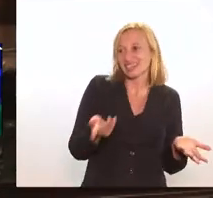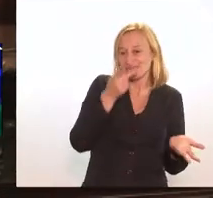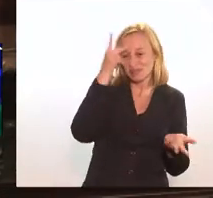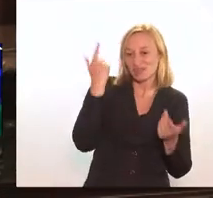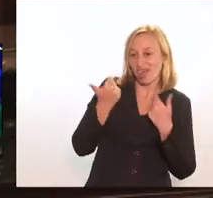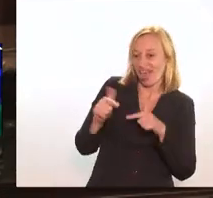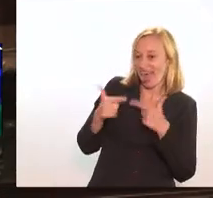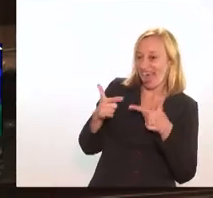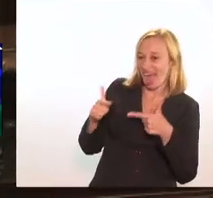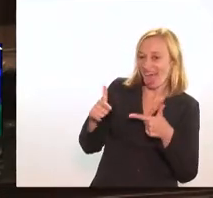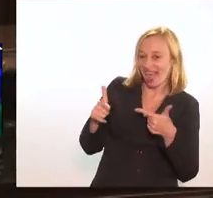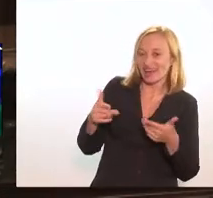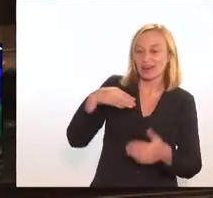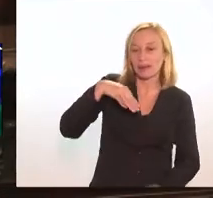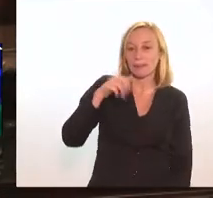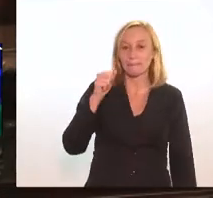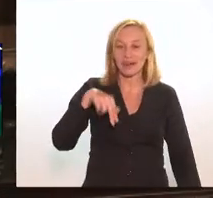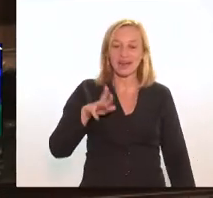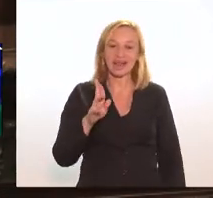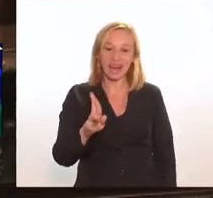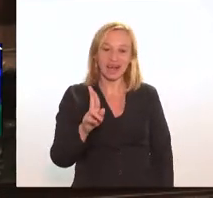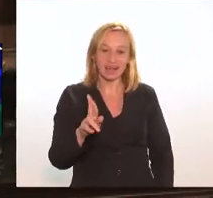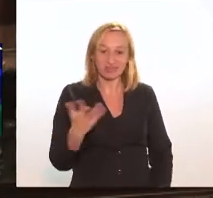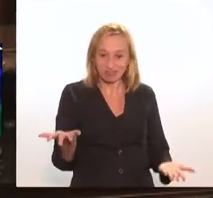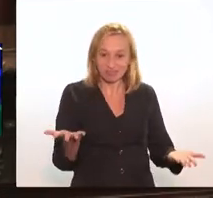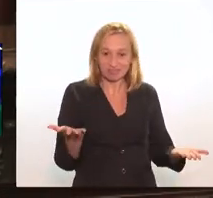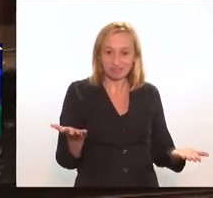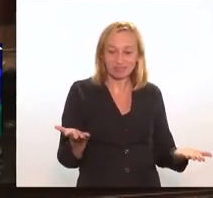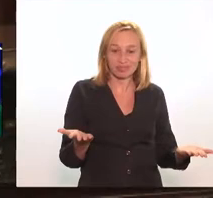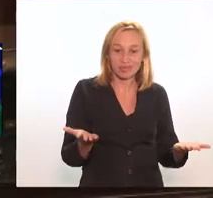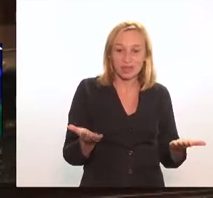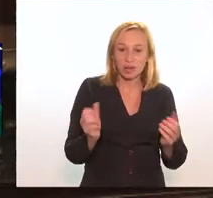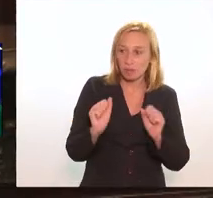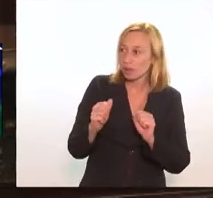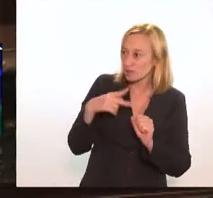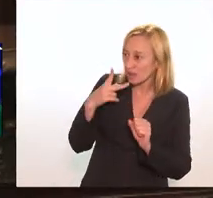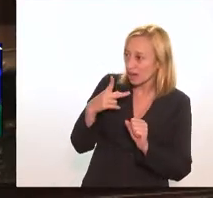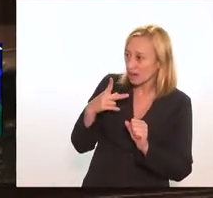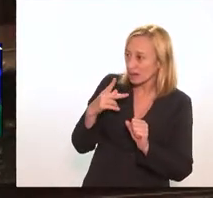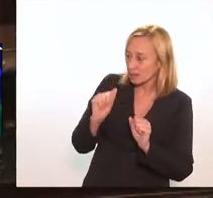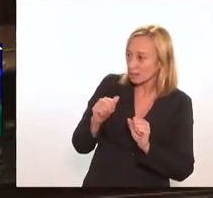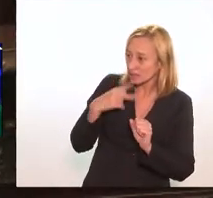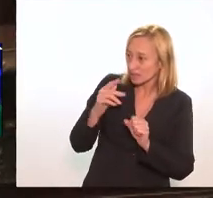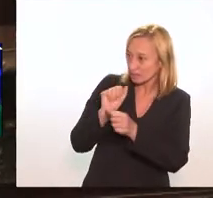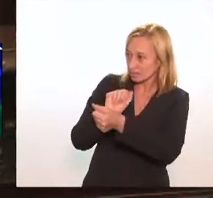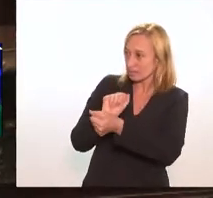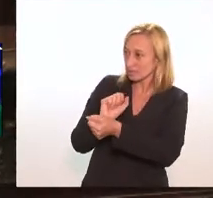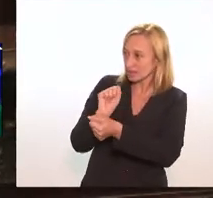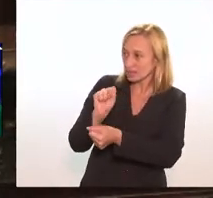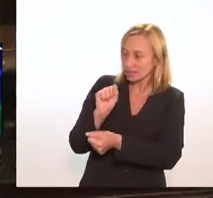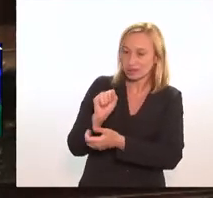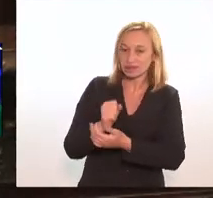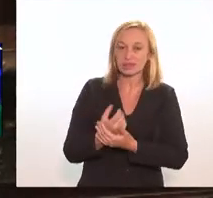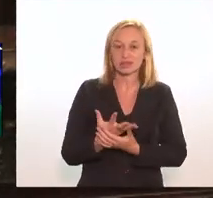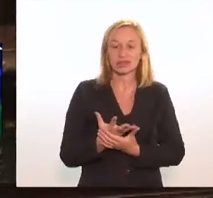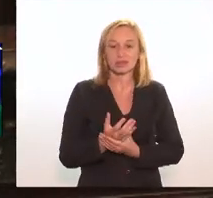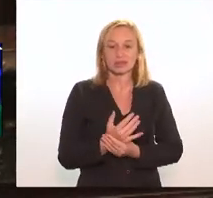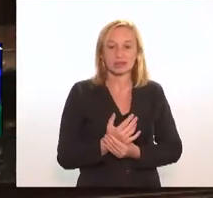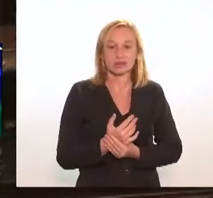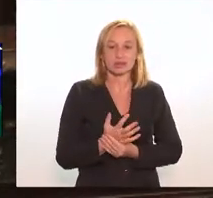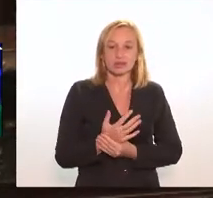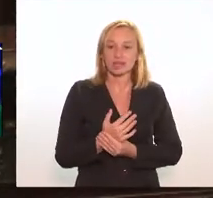com alguém, é o verbo mangar. Isso não é... Você vai me dar uma parte dessa vez? Assim que puder, claro que sim. Ah, não, deputado Rubens Bom Tempo,